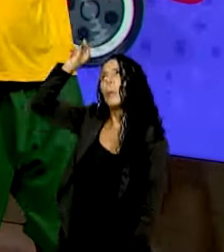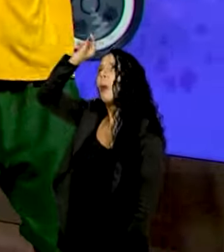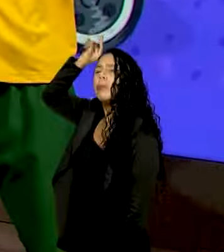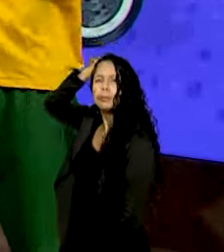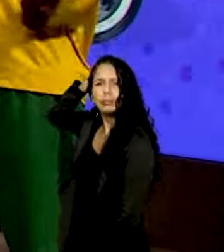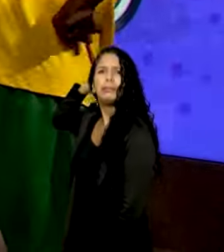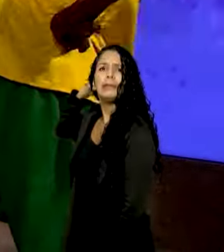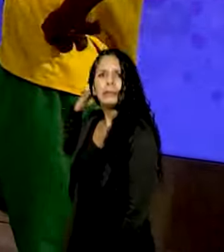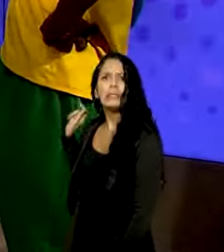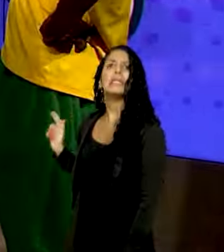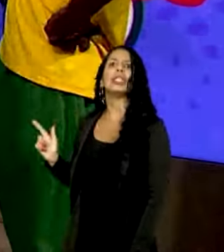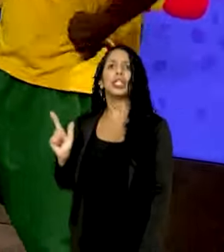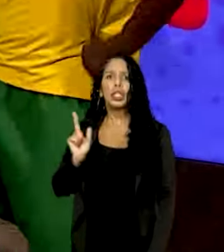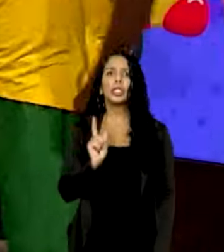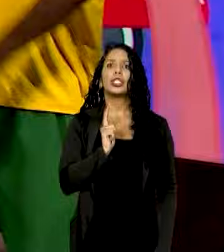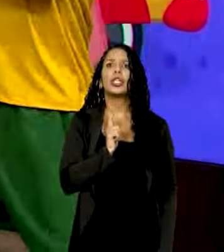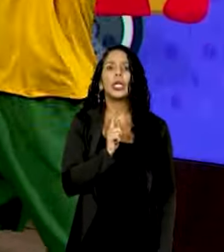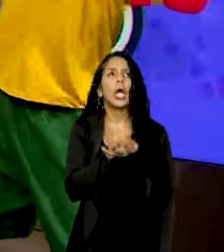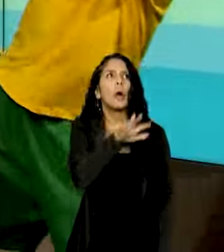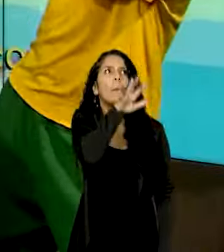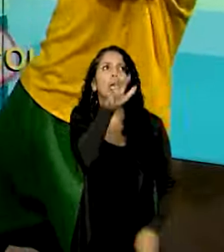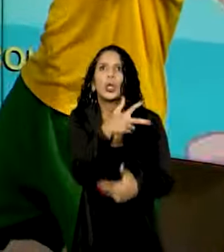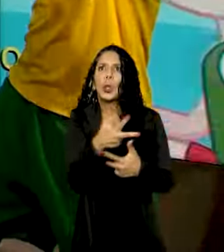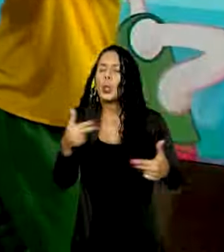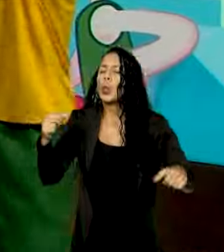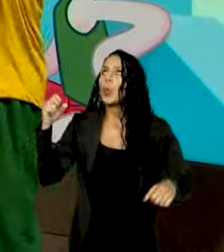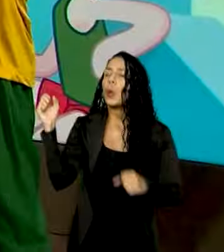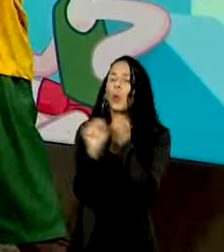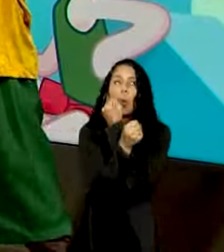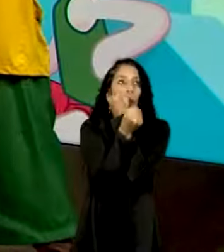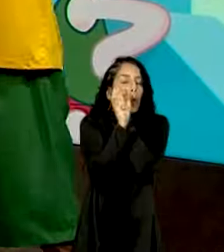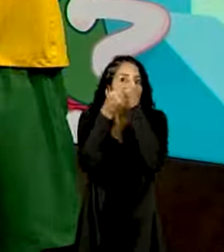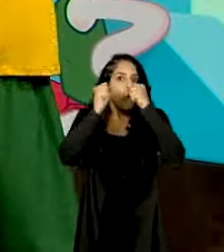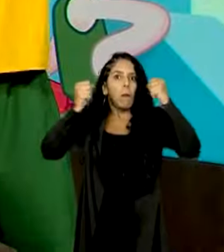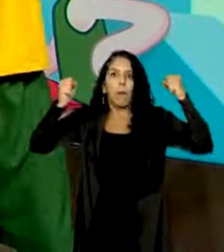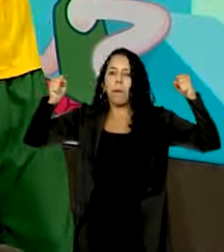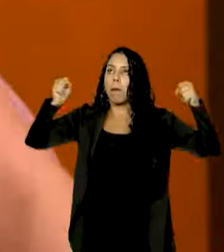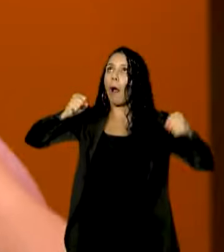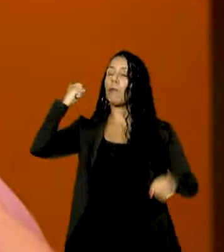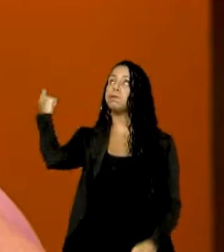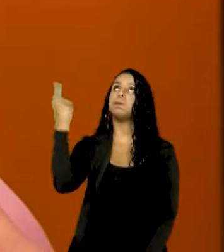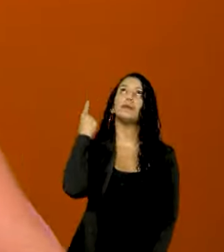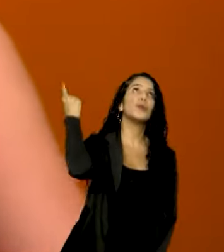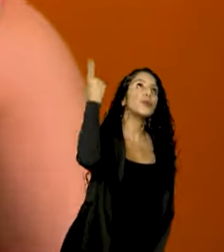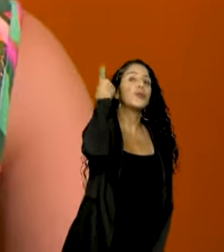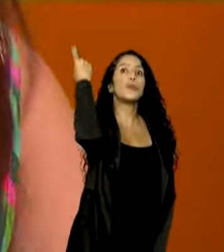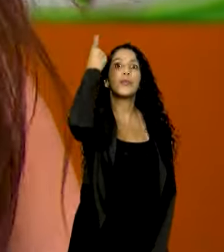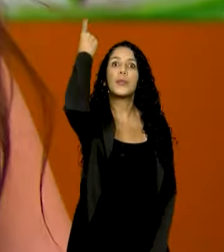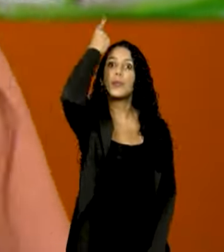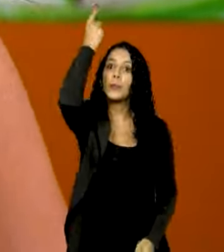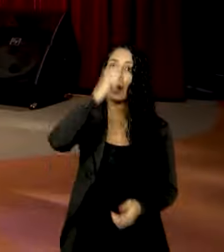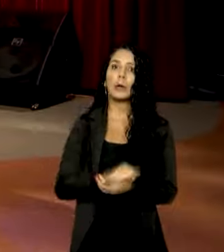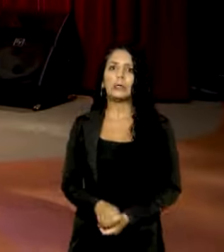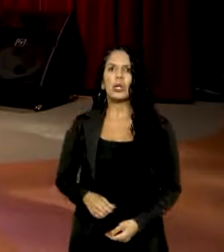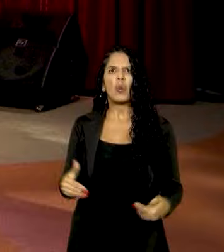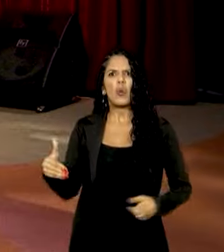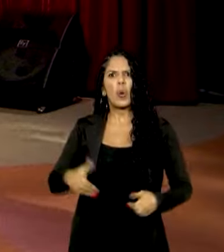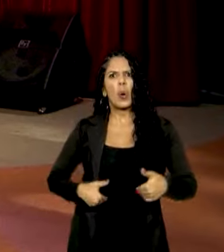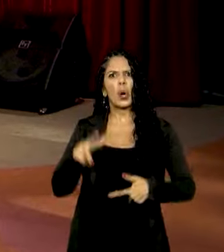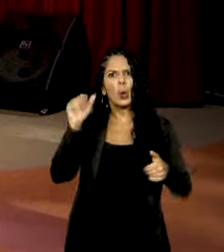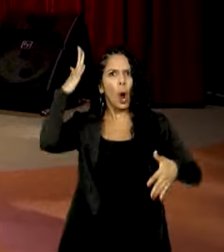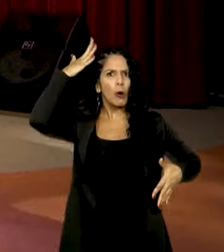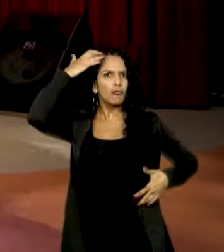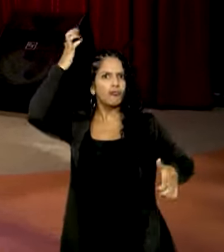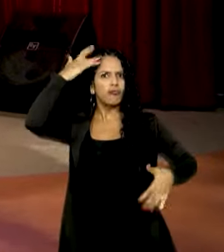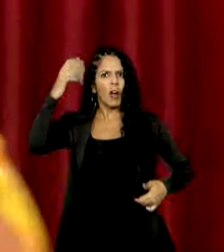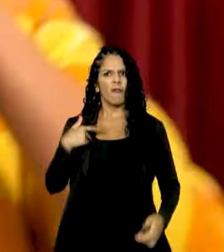muito, muito tempo atrás havia um bicho enorme, grande e gigante, faminto